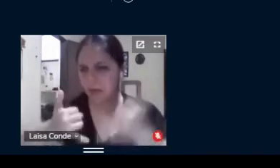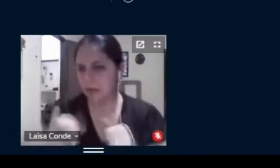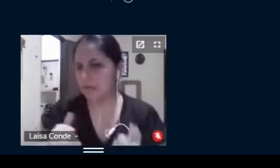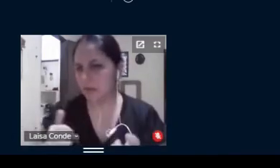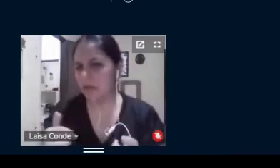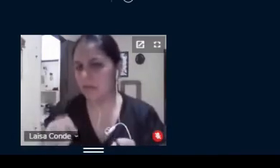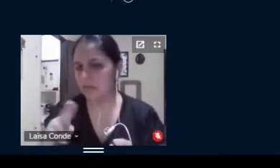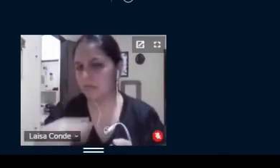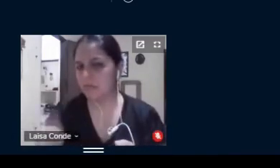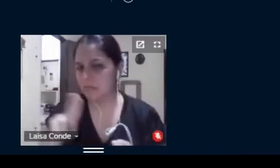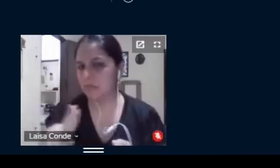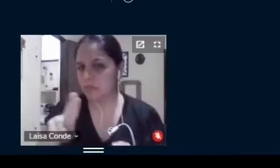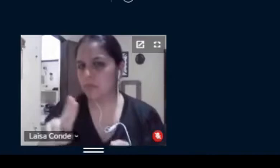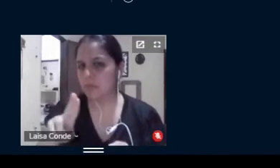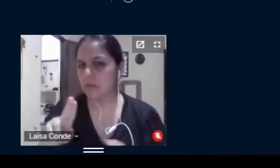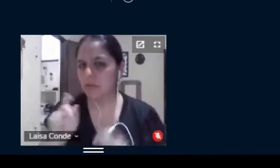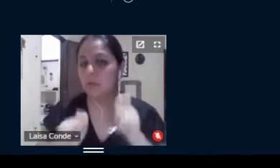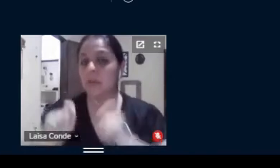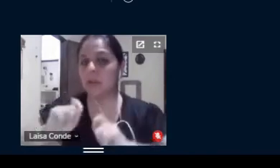colocar